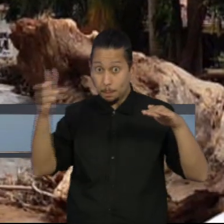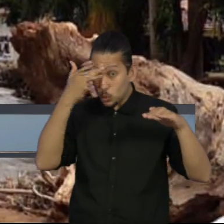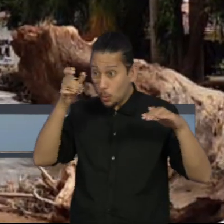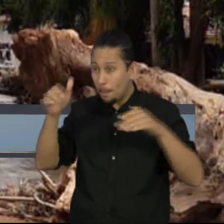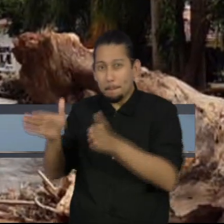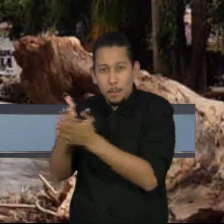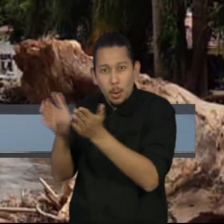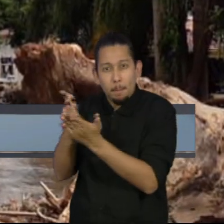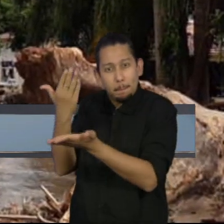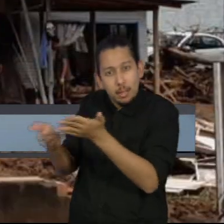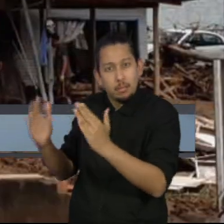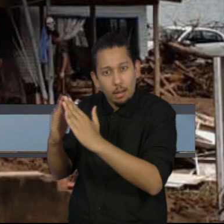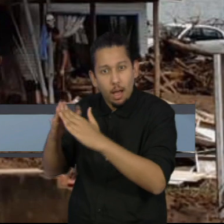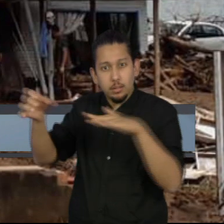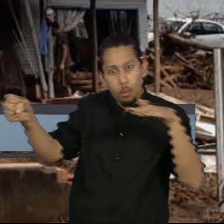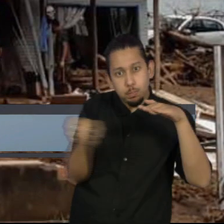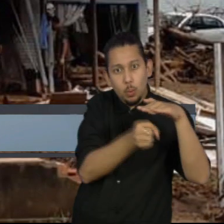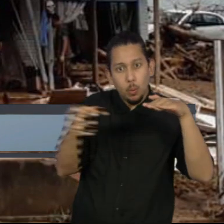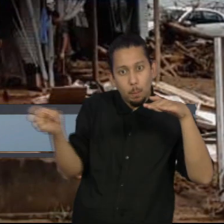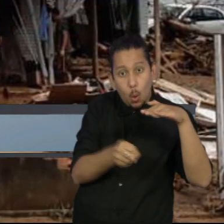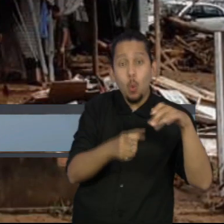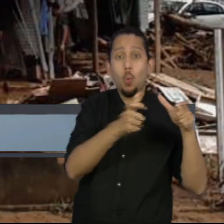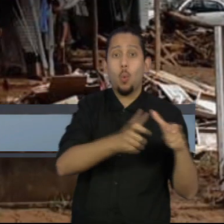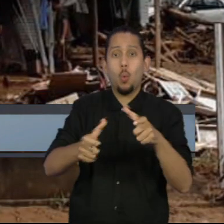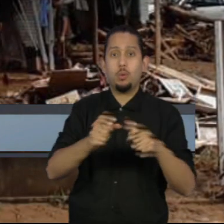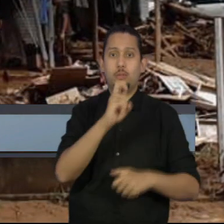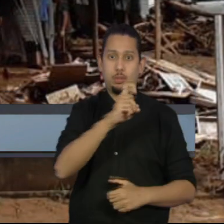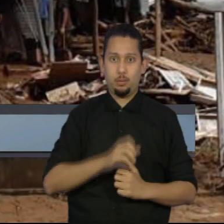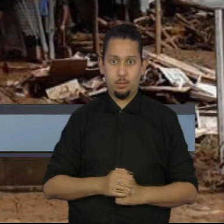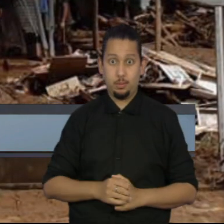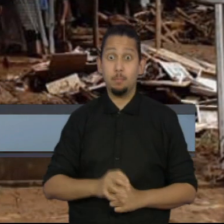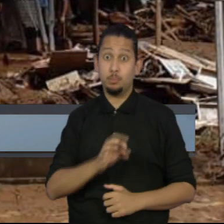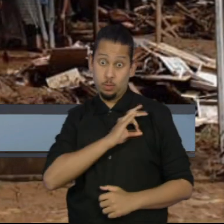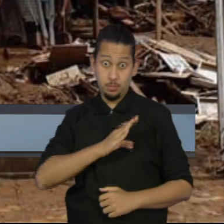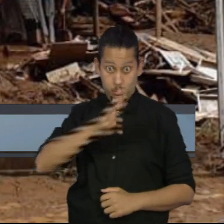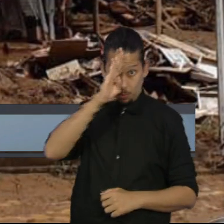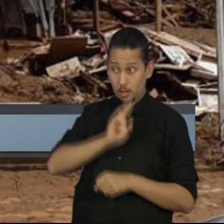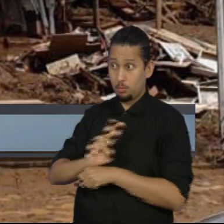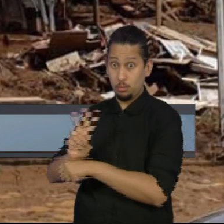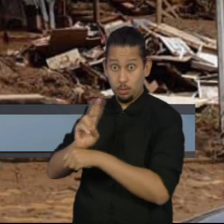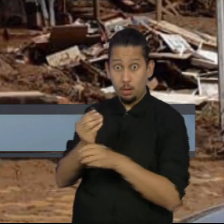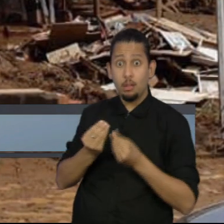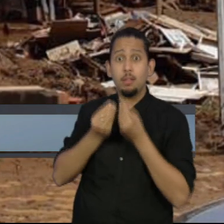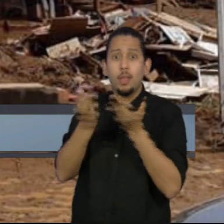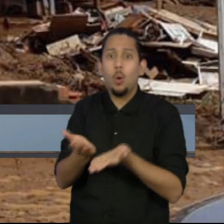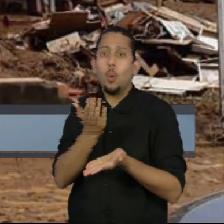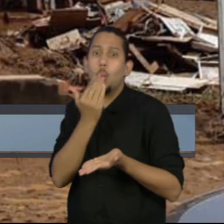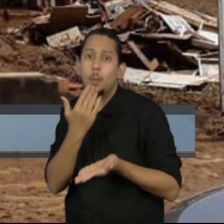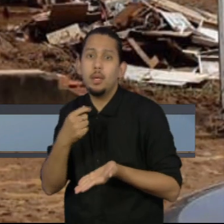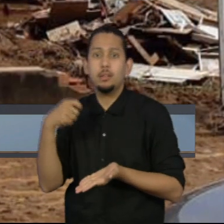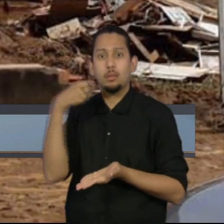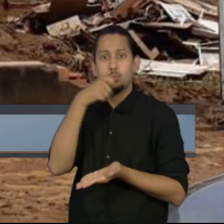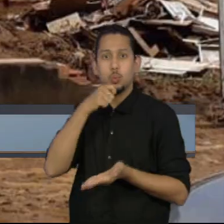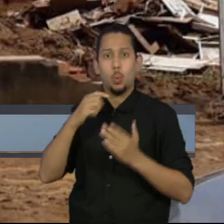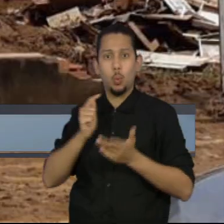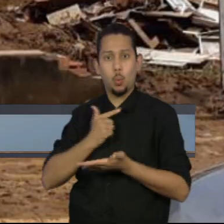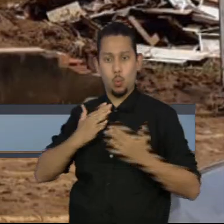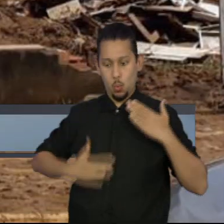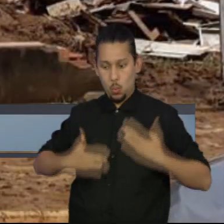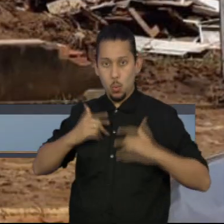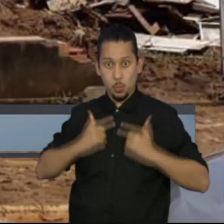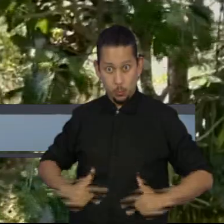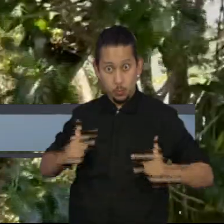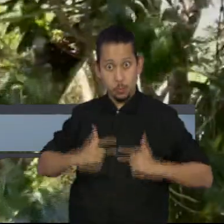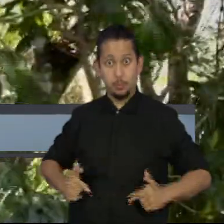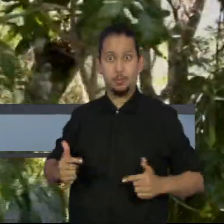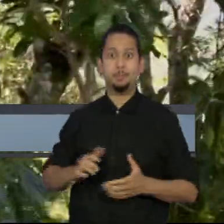que perderam suas casas. A Defesa Civil também já distribuiu mais de 5 mil itens de alimentação e higiene para os mais